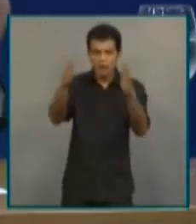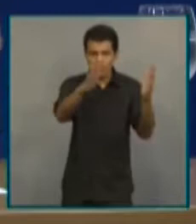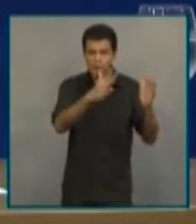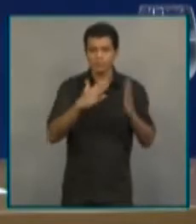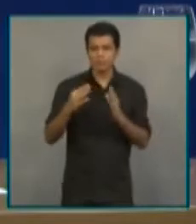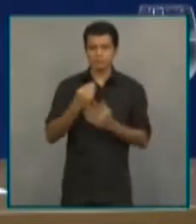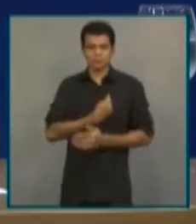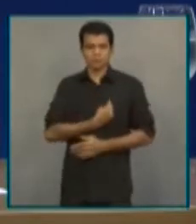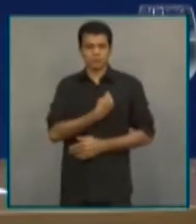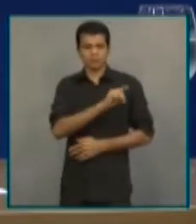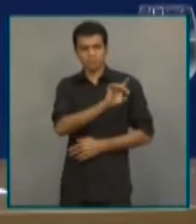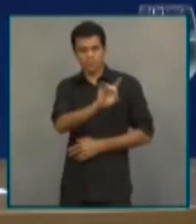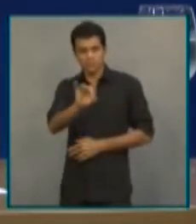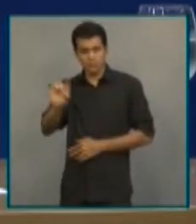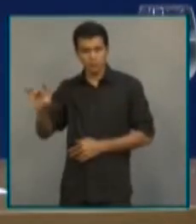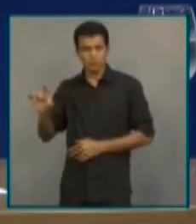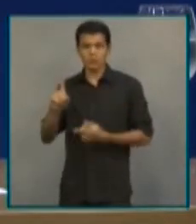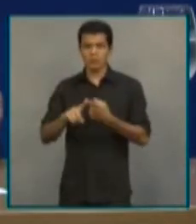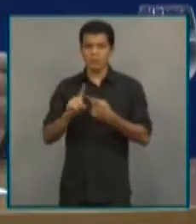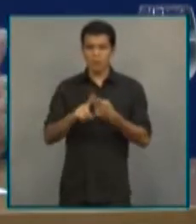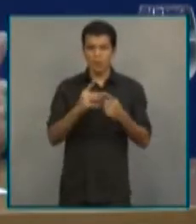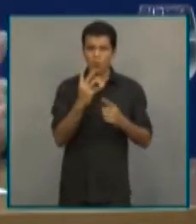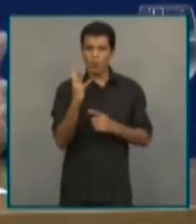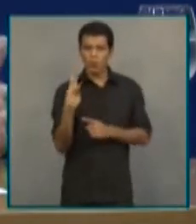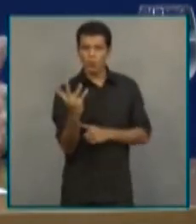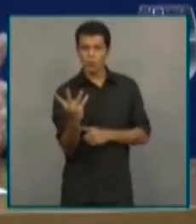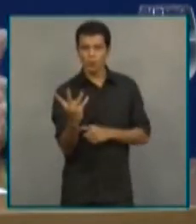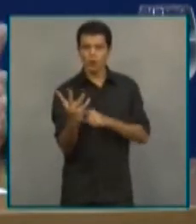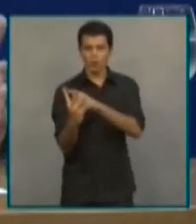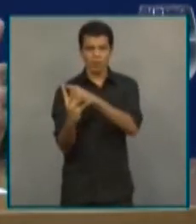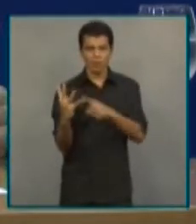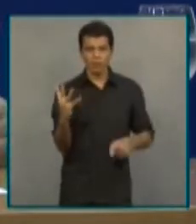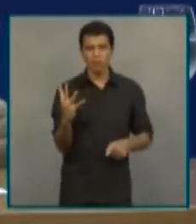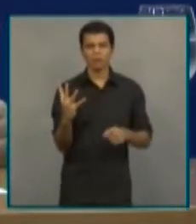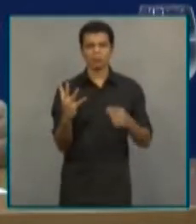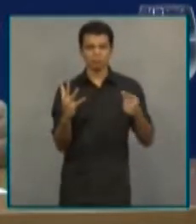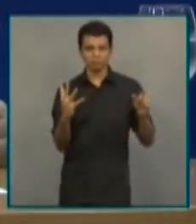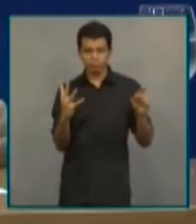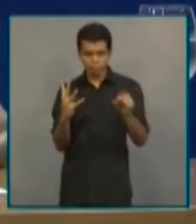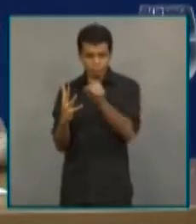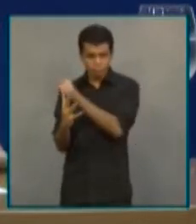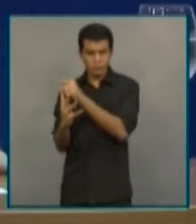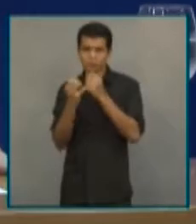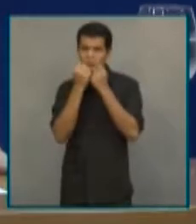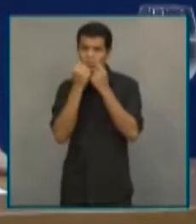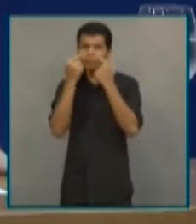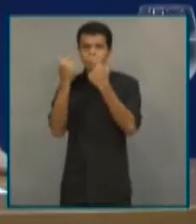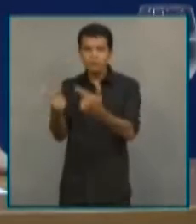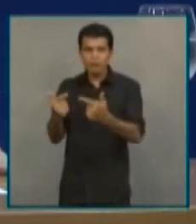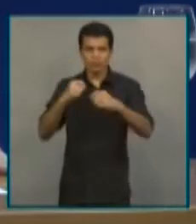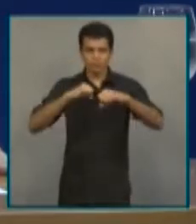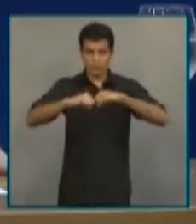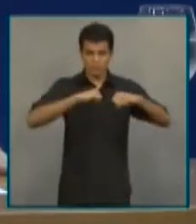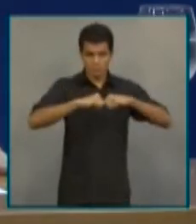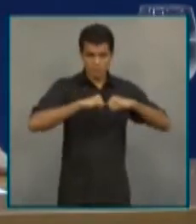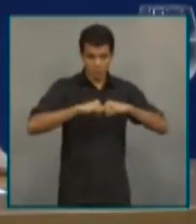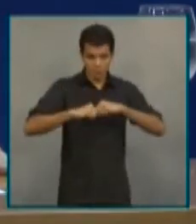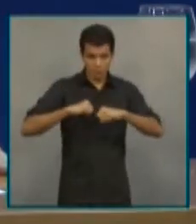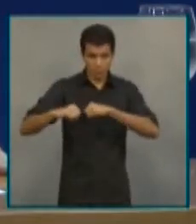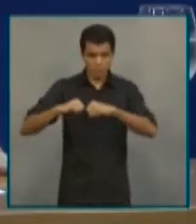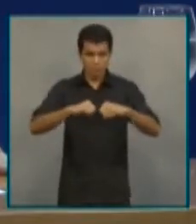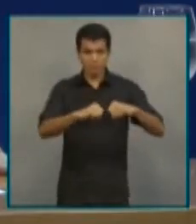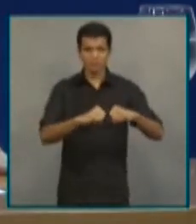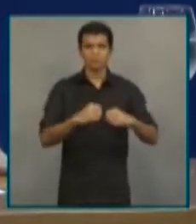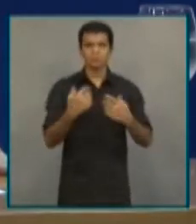aos nossos quatro presidenciáveis boa sorte no debate. Obrigada. E um debate franco, um debate que certamente vai atender o